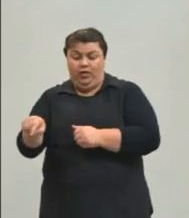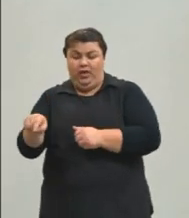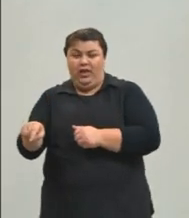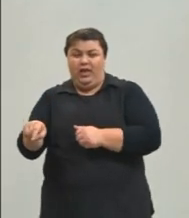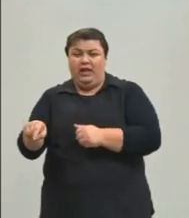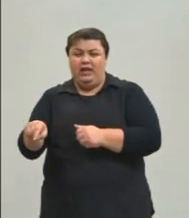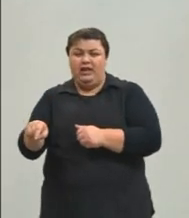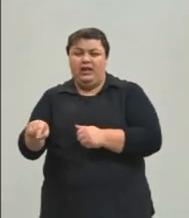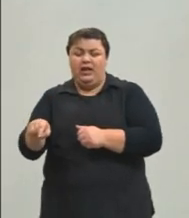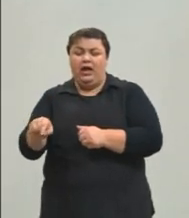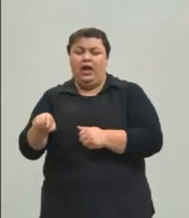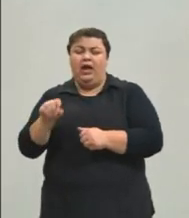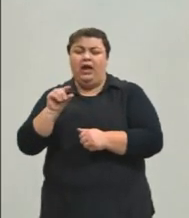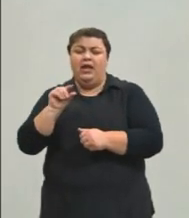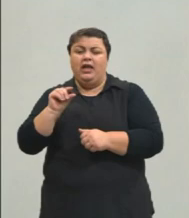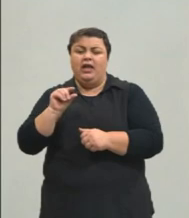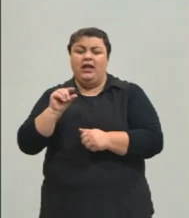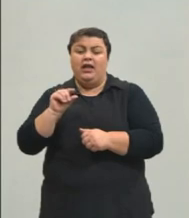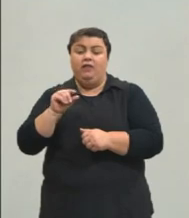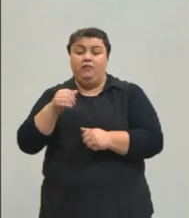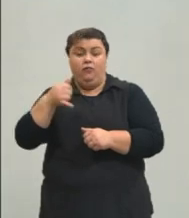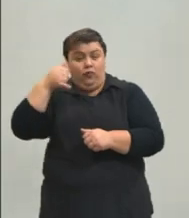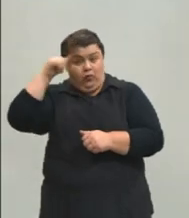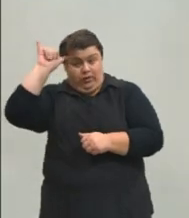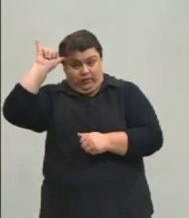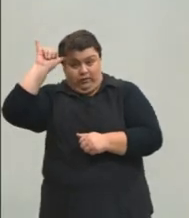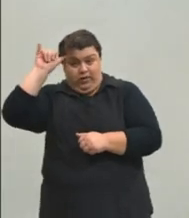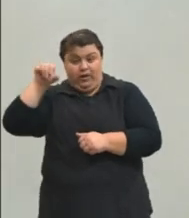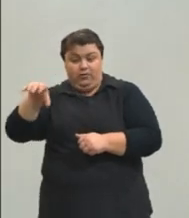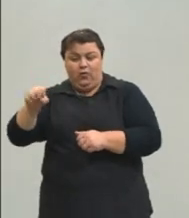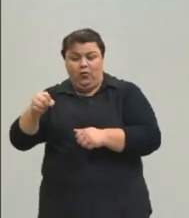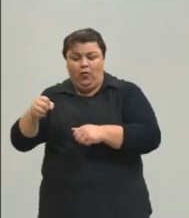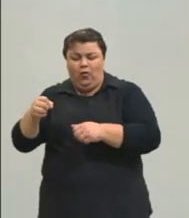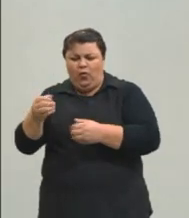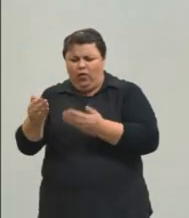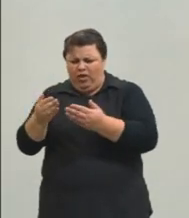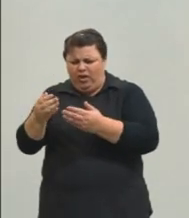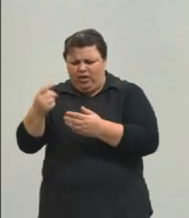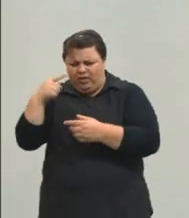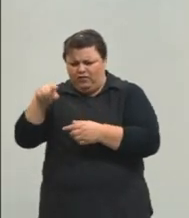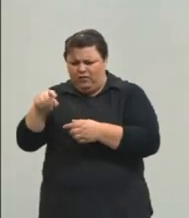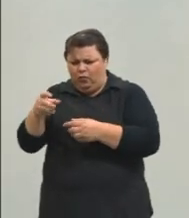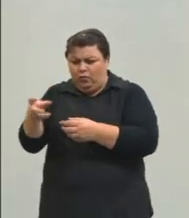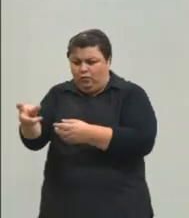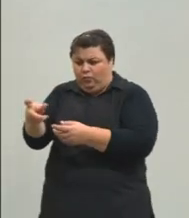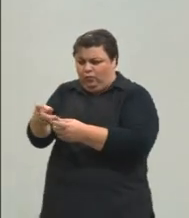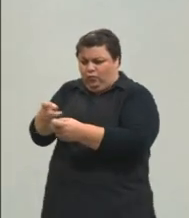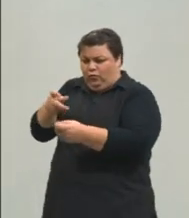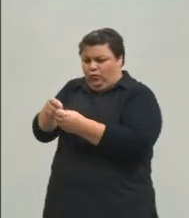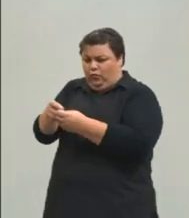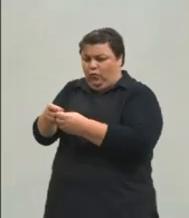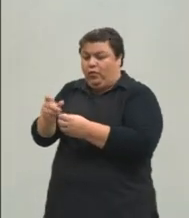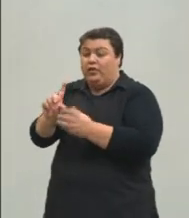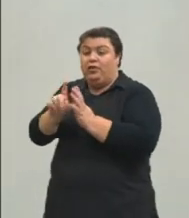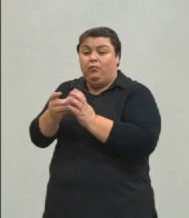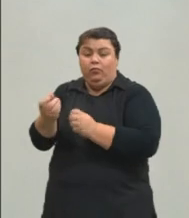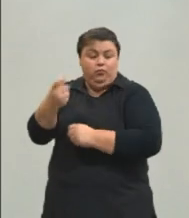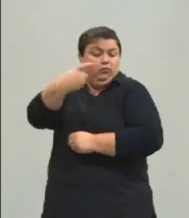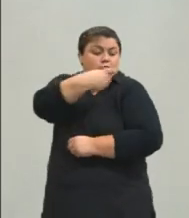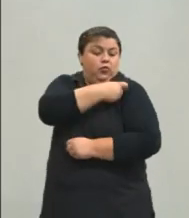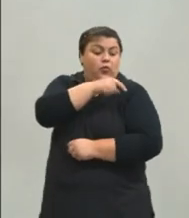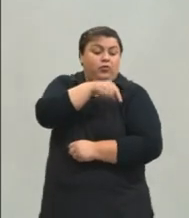pus da ferida da vaca e inoculou no menino. Após algumas